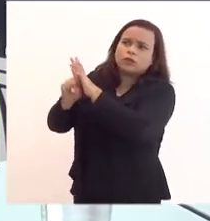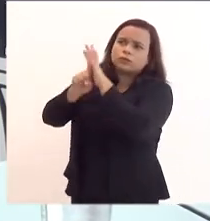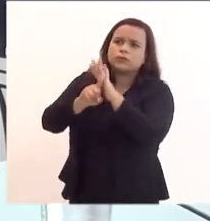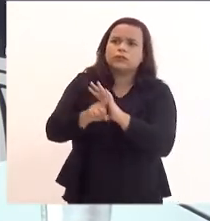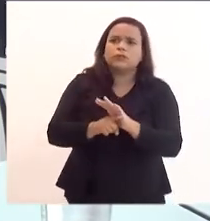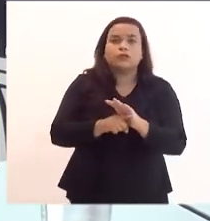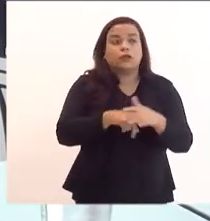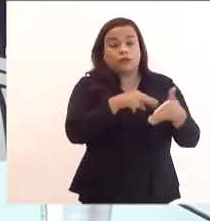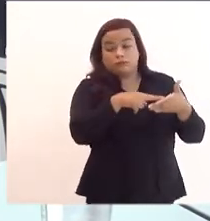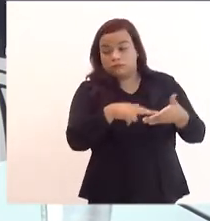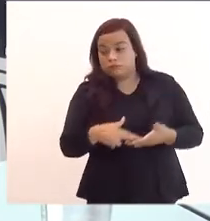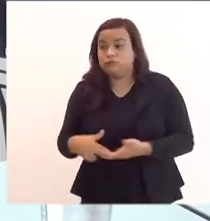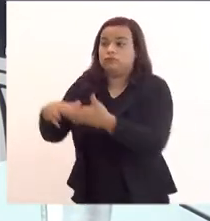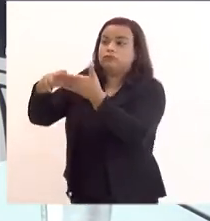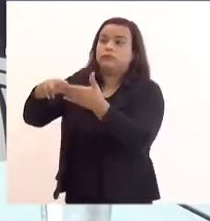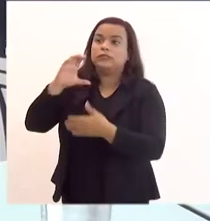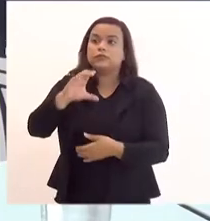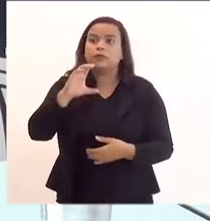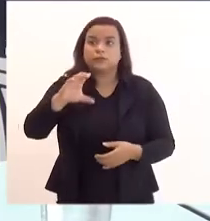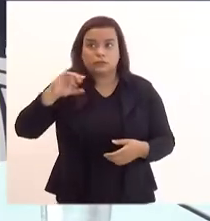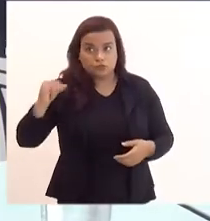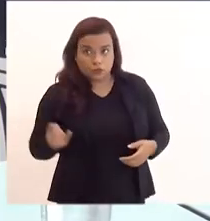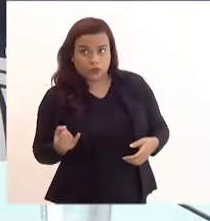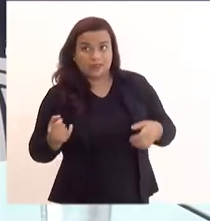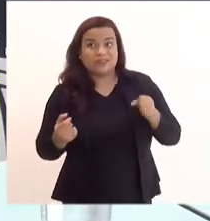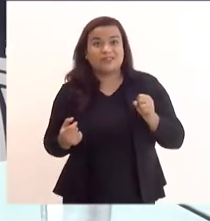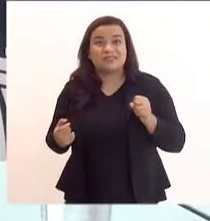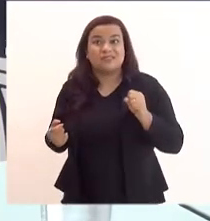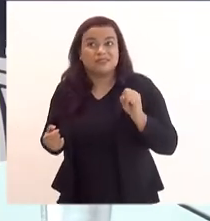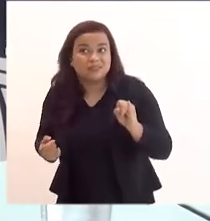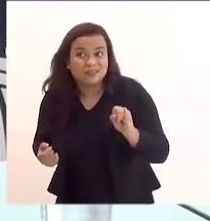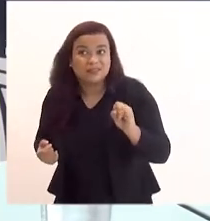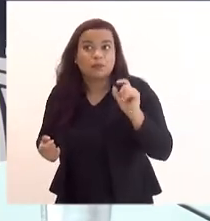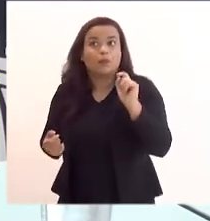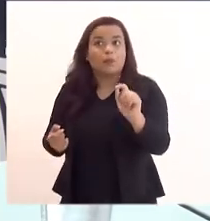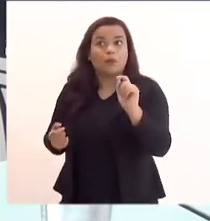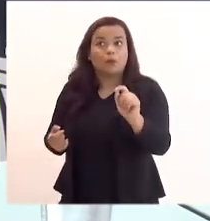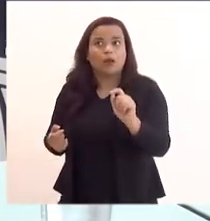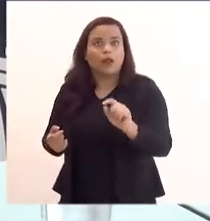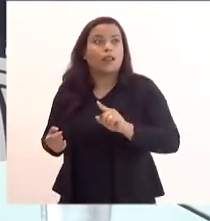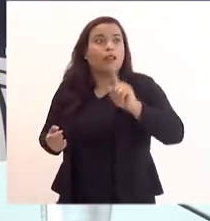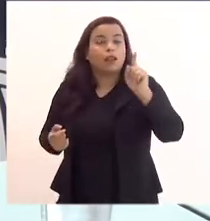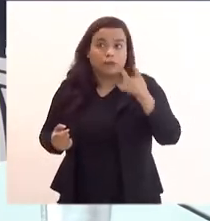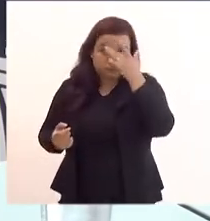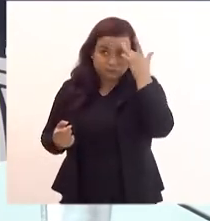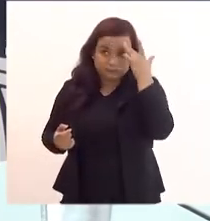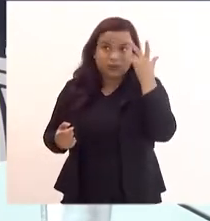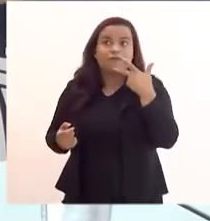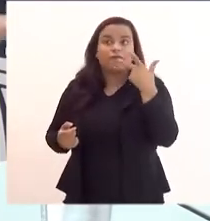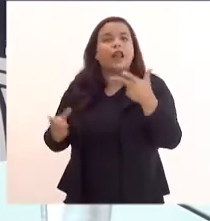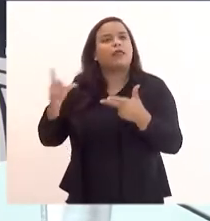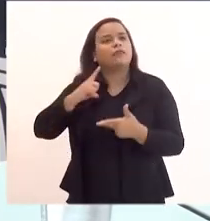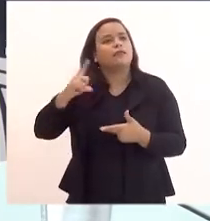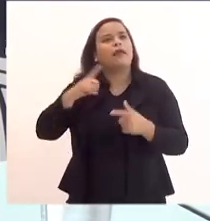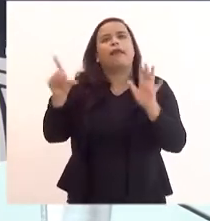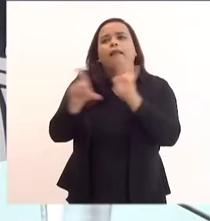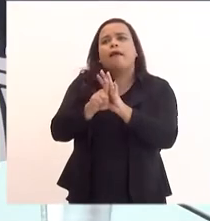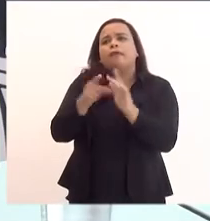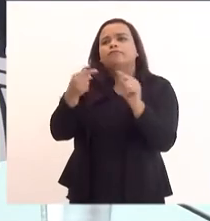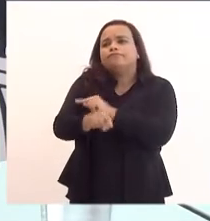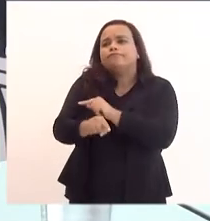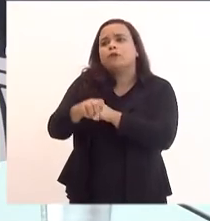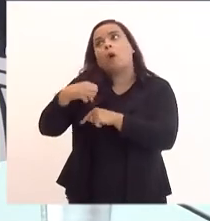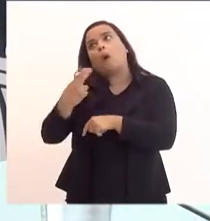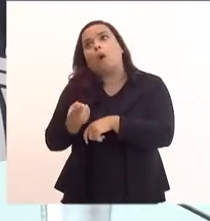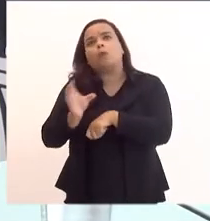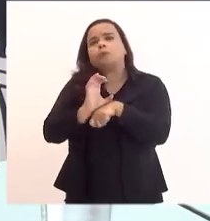CCJ se a parte alegar alguma ilegalidade ou inconstitucionalidade.